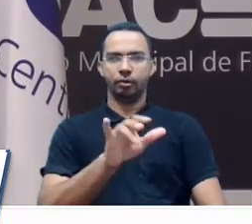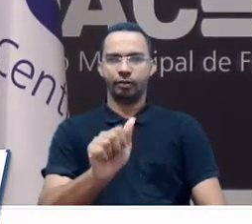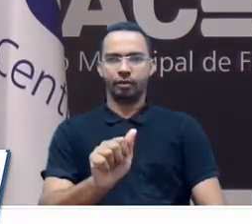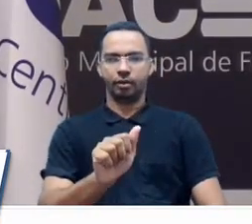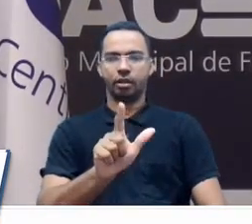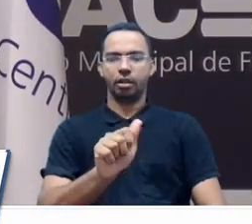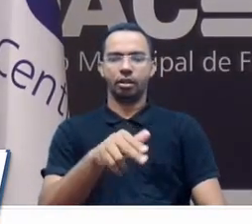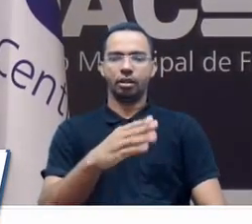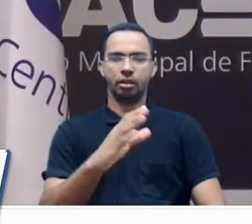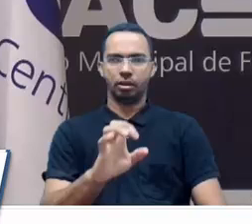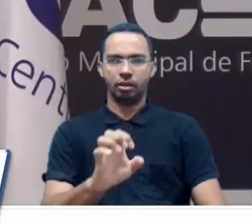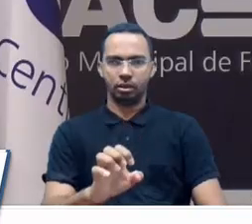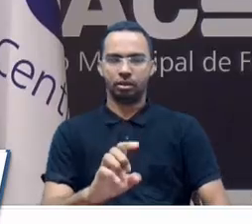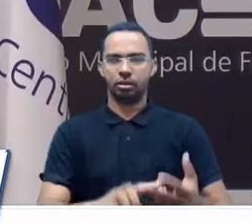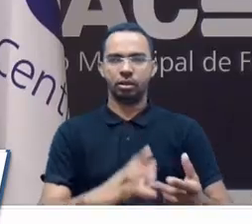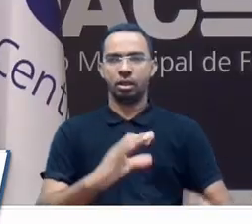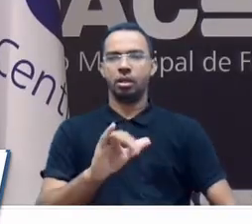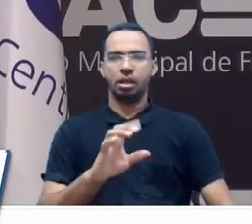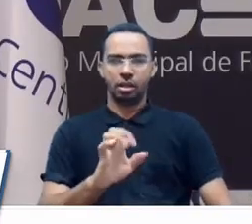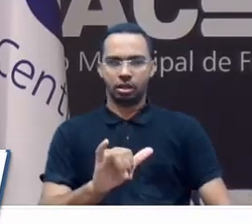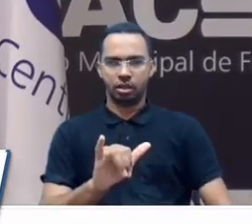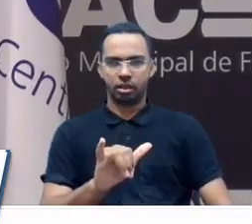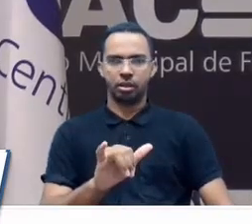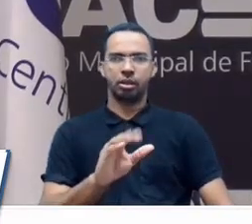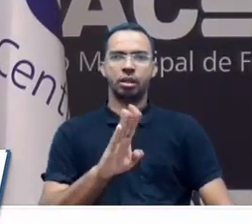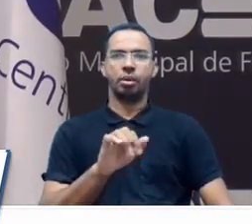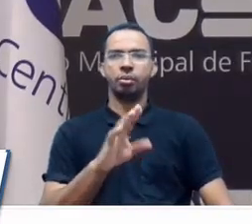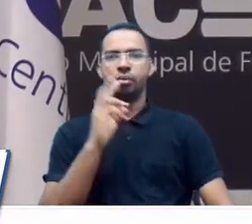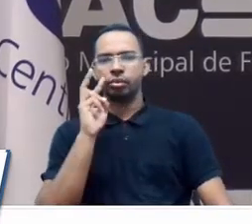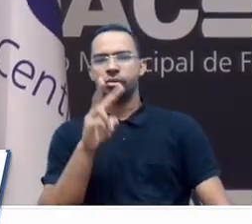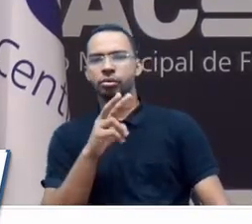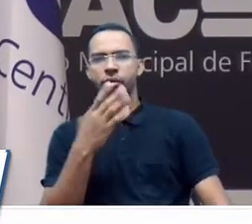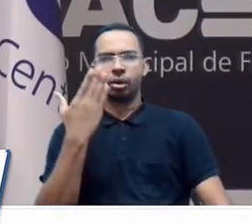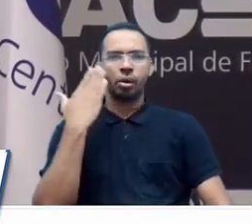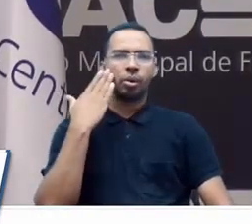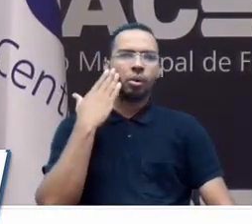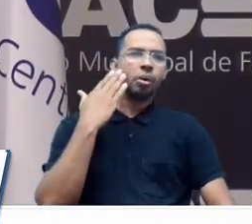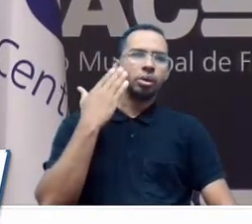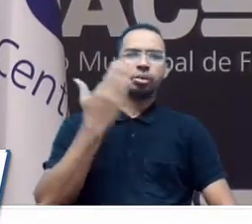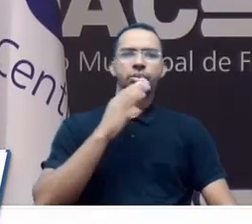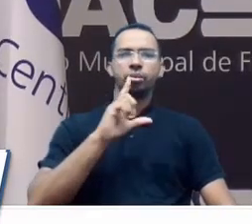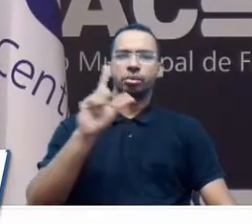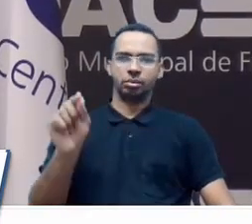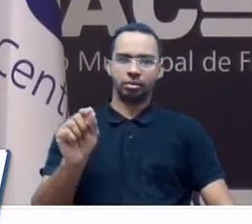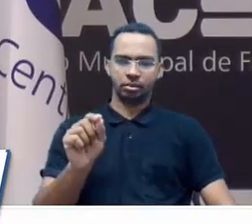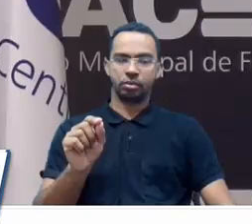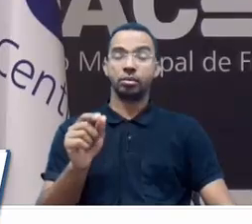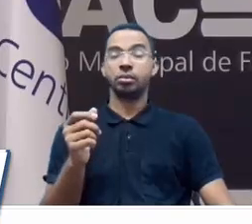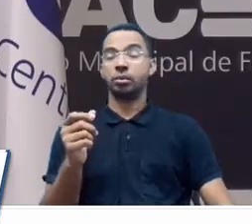Borges, Sidney Elias e o Bruno, como estou vendo aqui, que talvez tenha ido embora. Bom, queria falar um